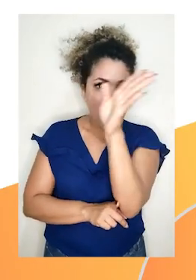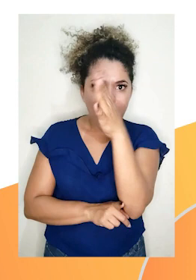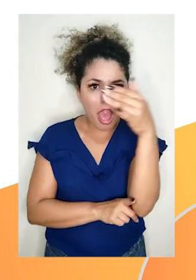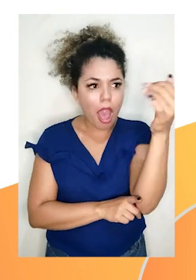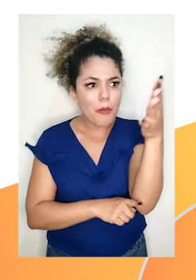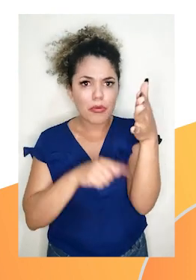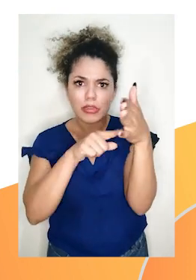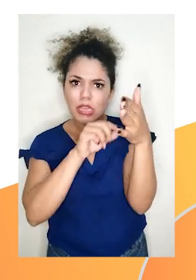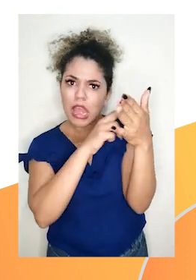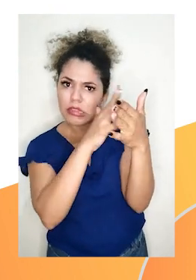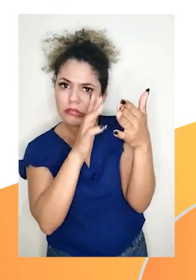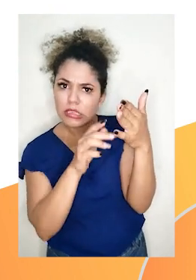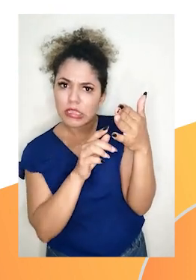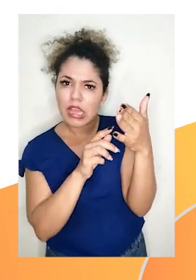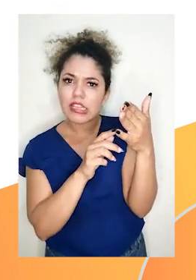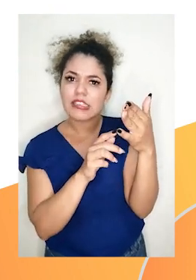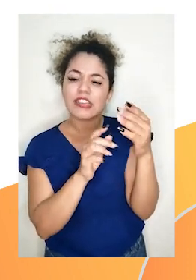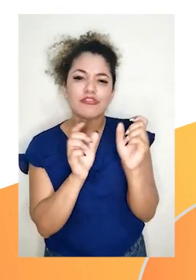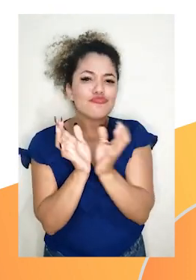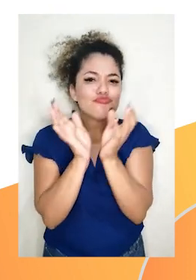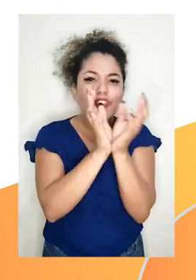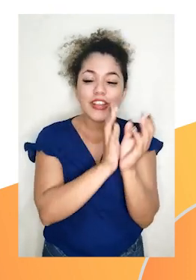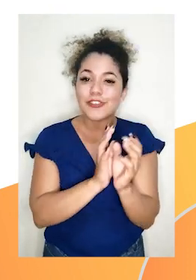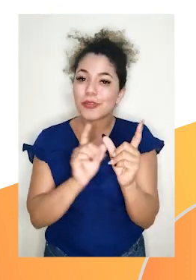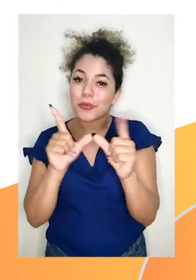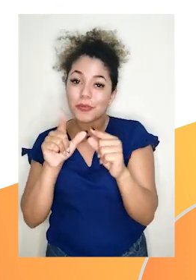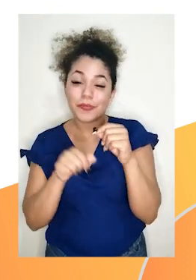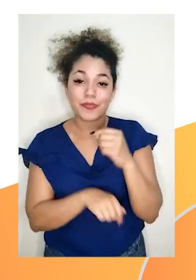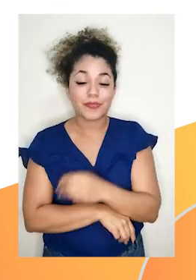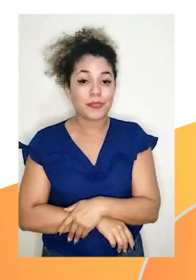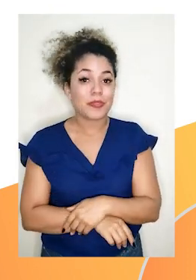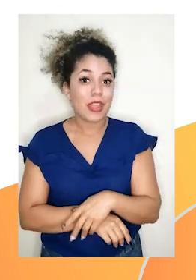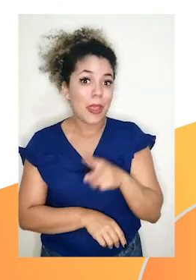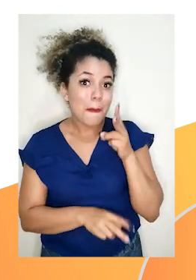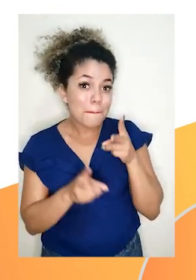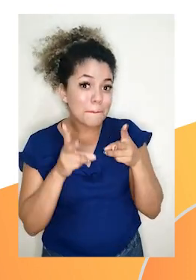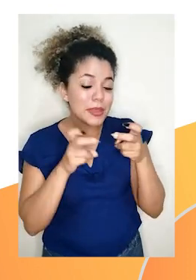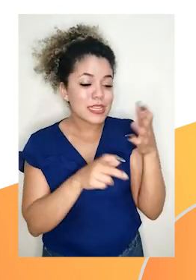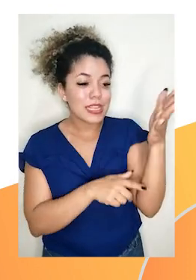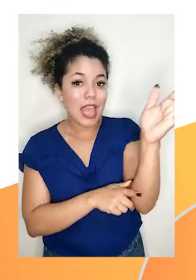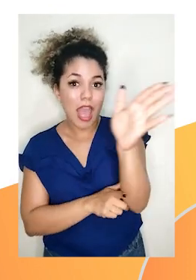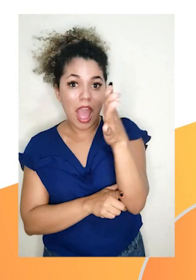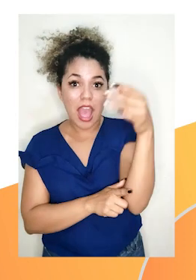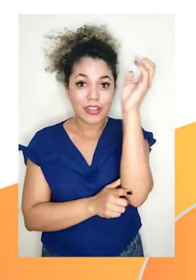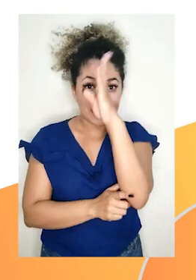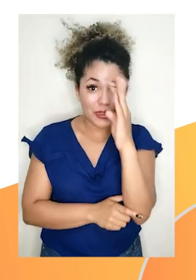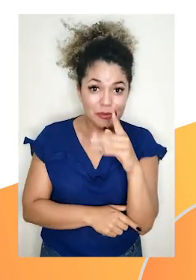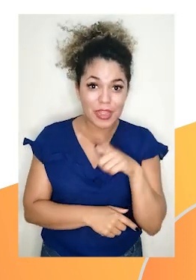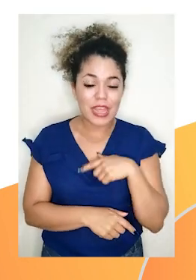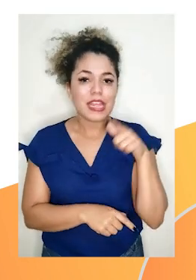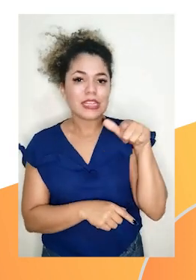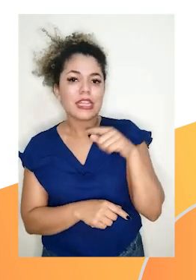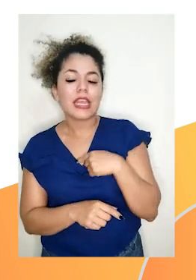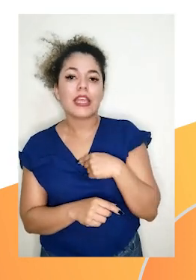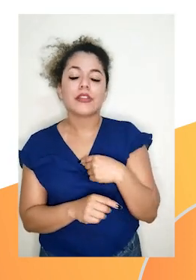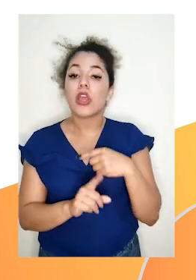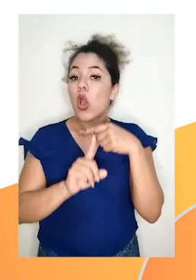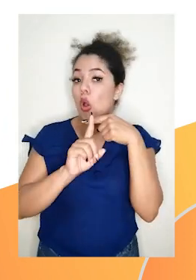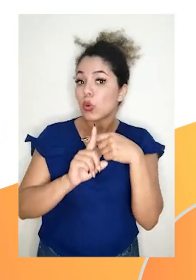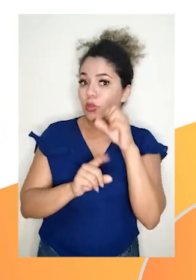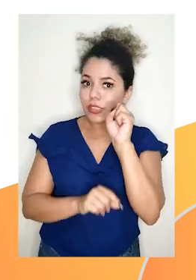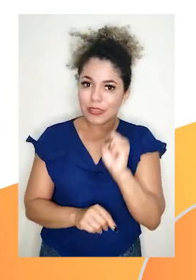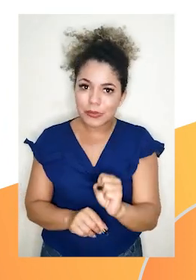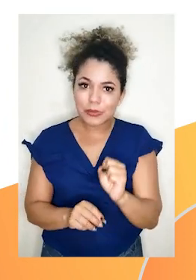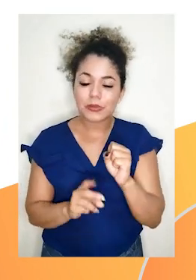várias constelações representadas? Nas estrelas observadas na bandeira do Brasil, nós podemos observar a constelação Cruzeiro do